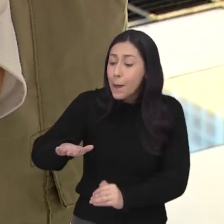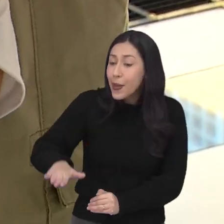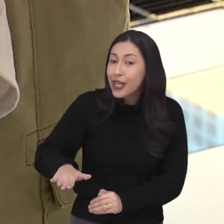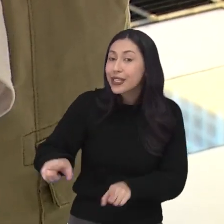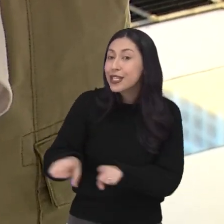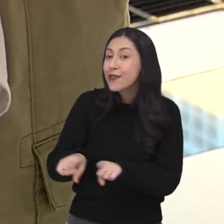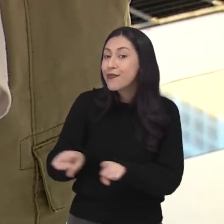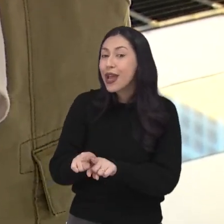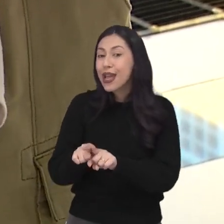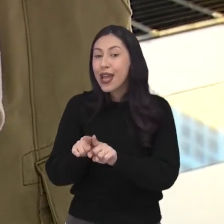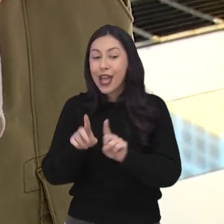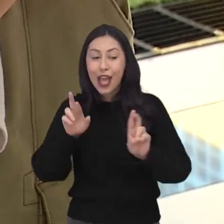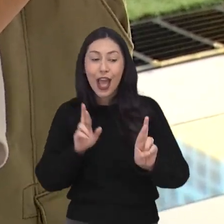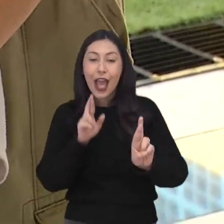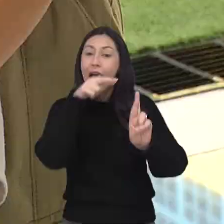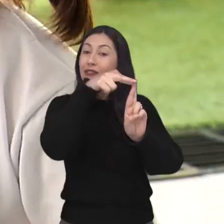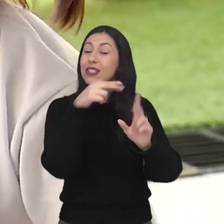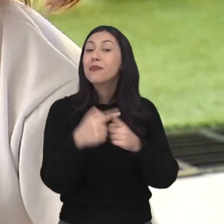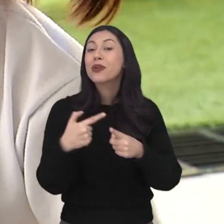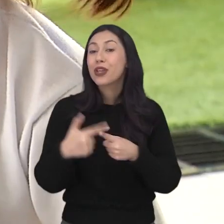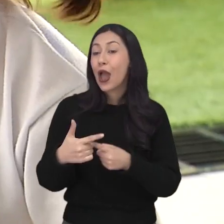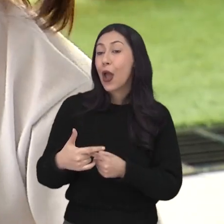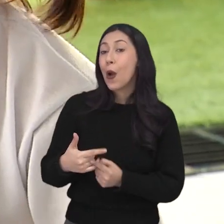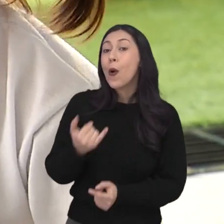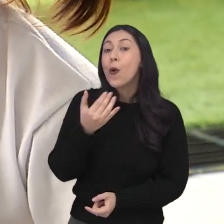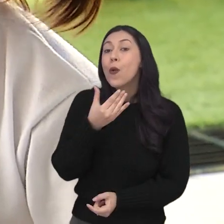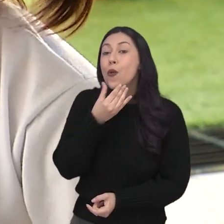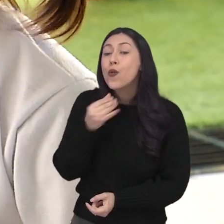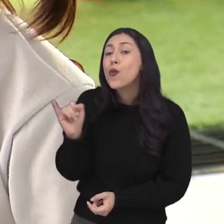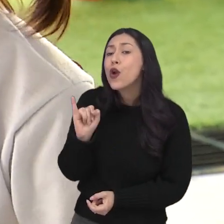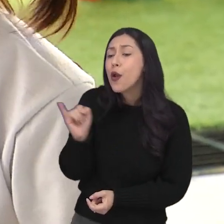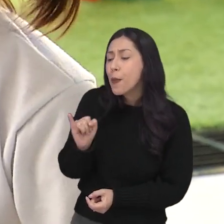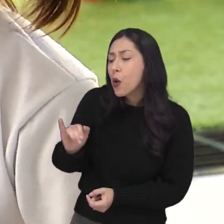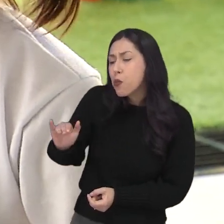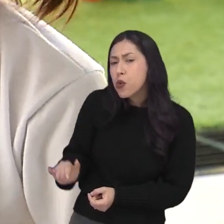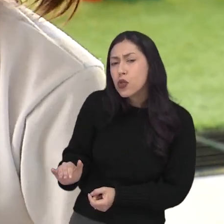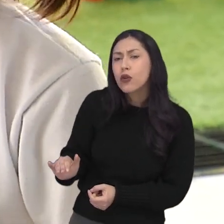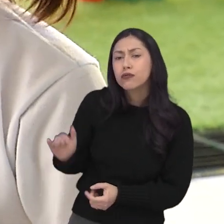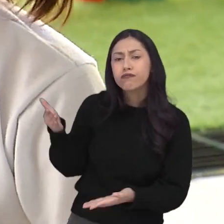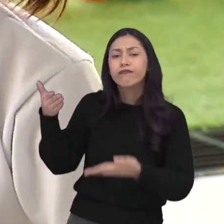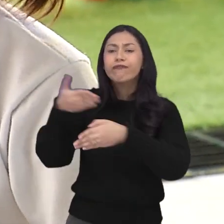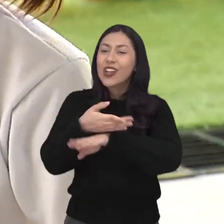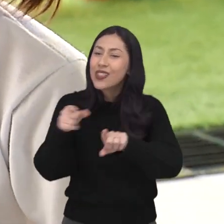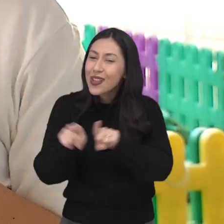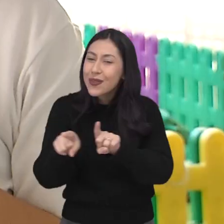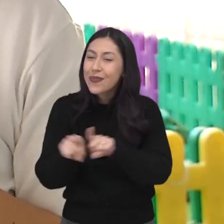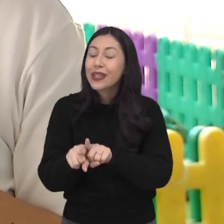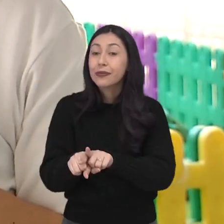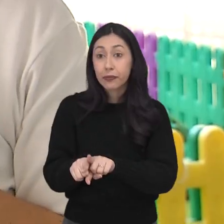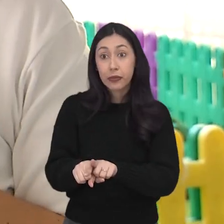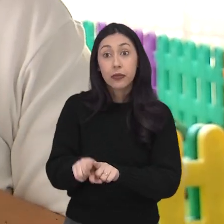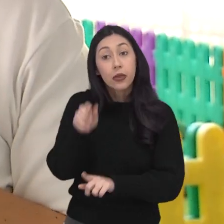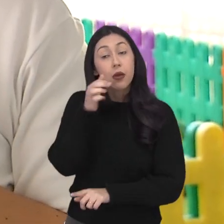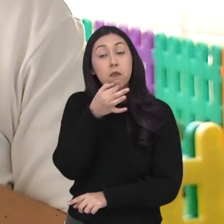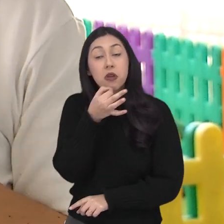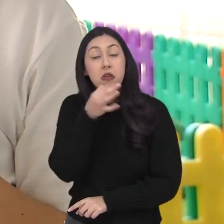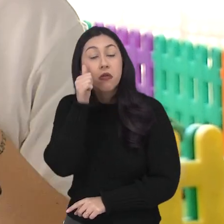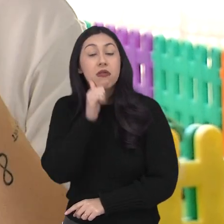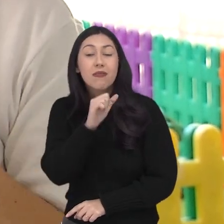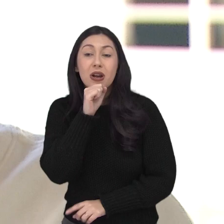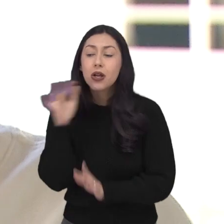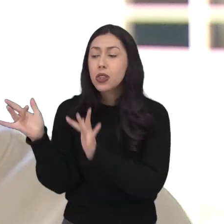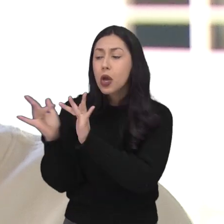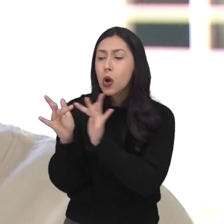pequena virou exemplo para o irmão mais novo, que também já foi inserido na educação desde cedo. Para a mãe, o contato